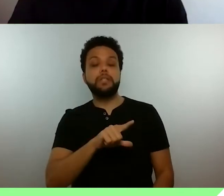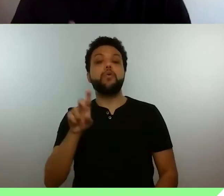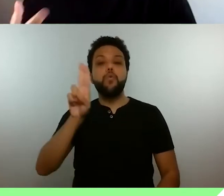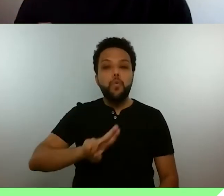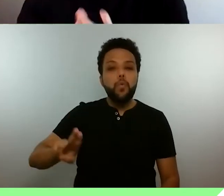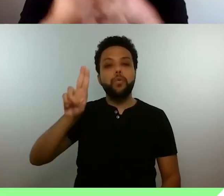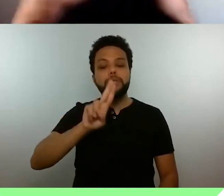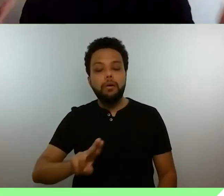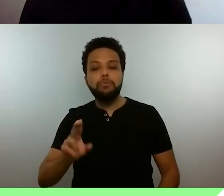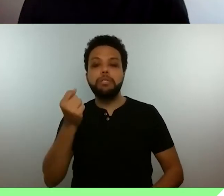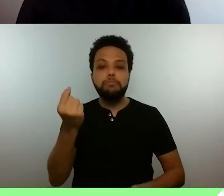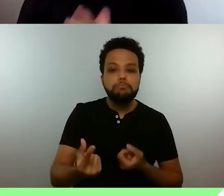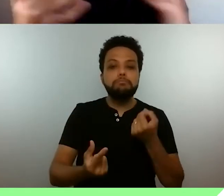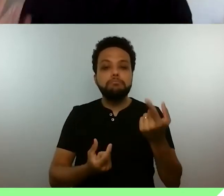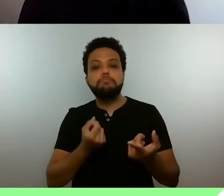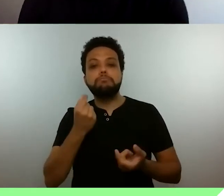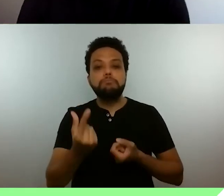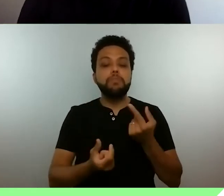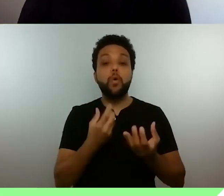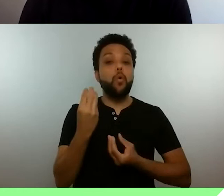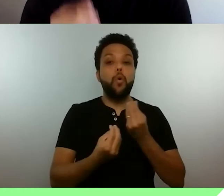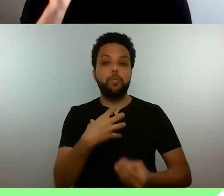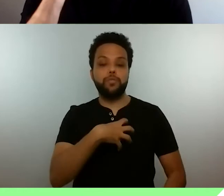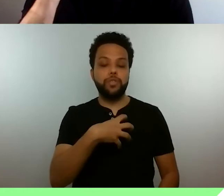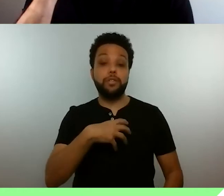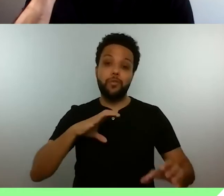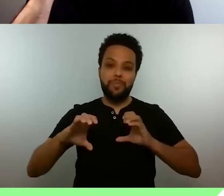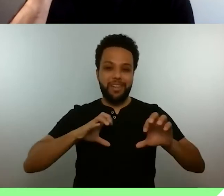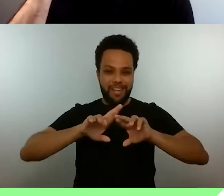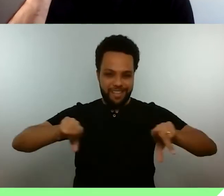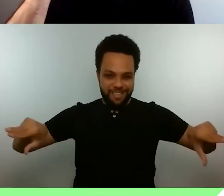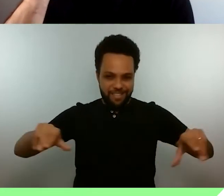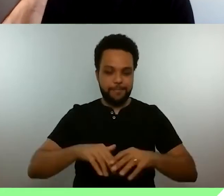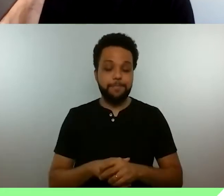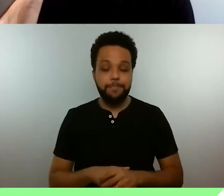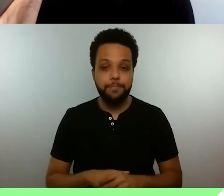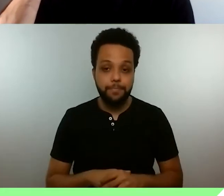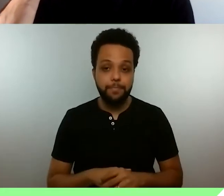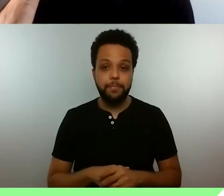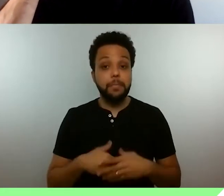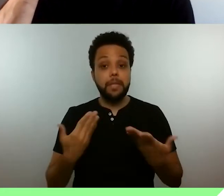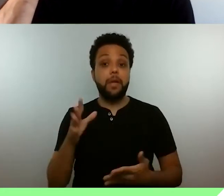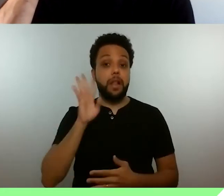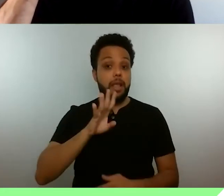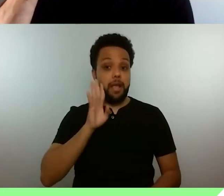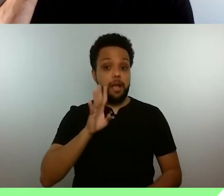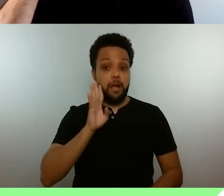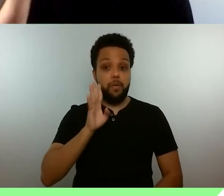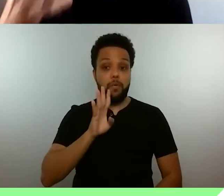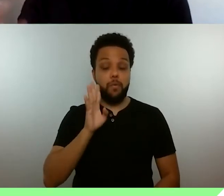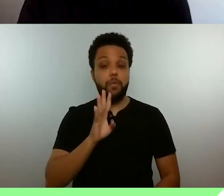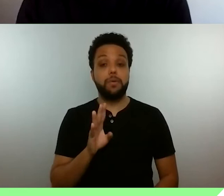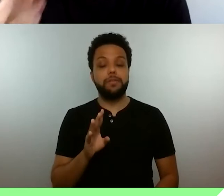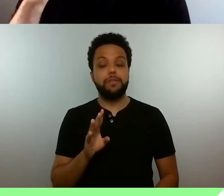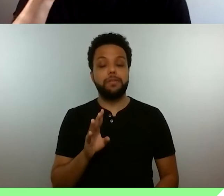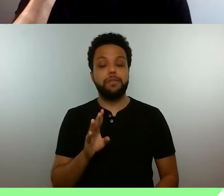usos variados, desses corpos, dessas formas de comunicar variadas. Então, isso é bem legal de trazer,